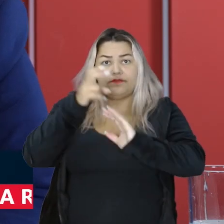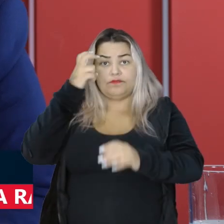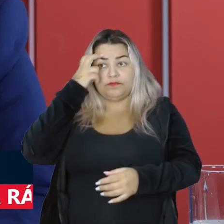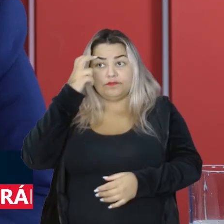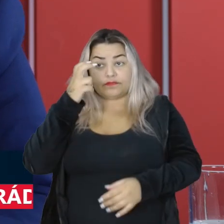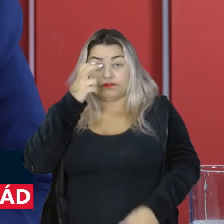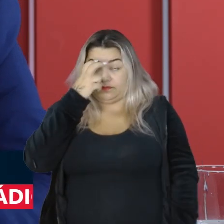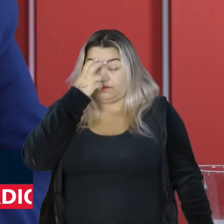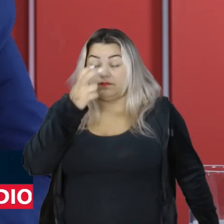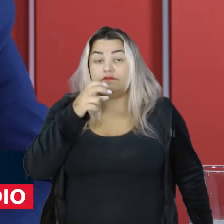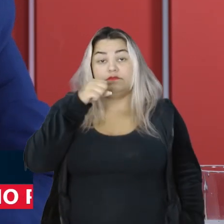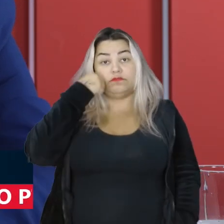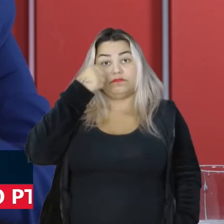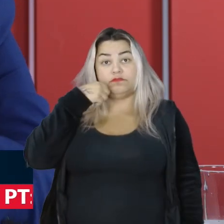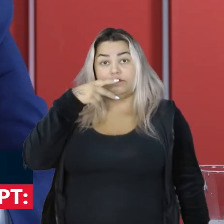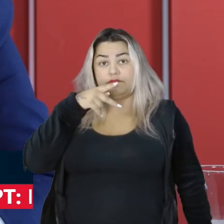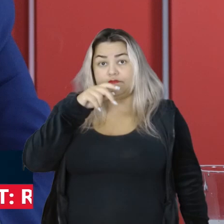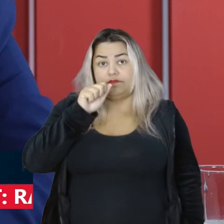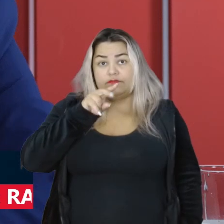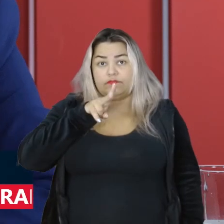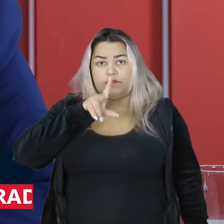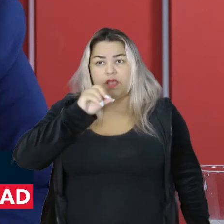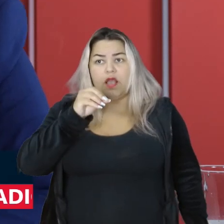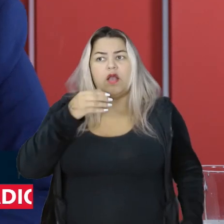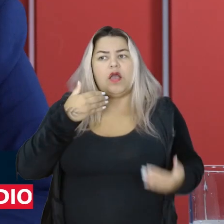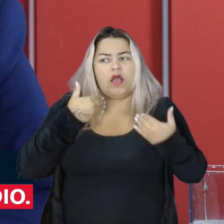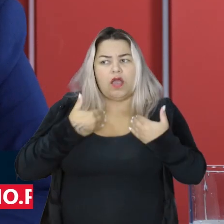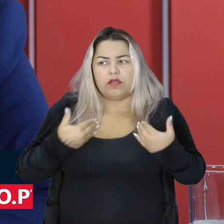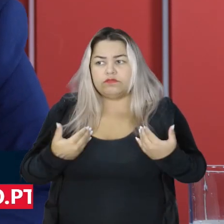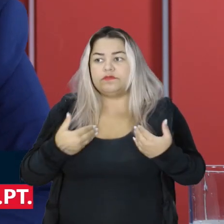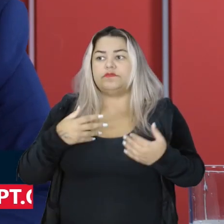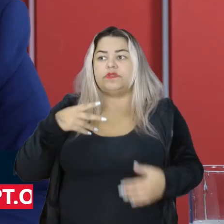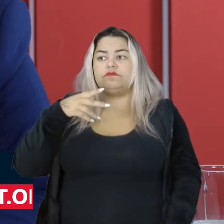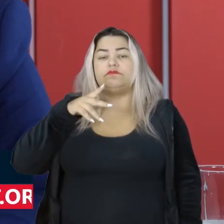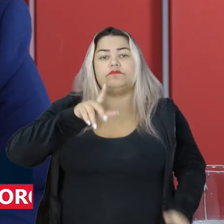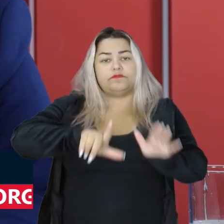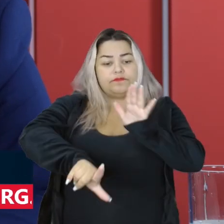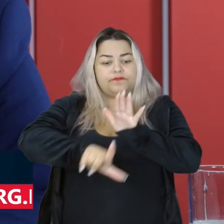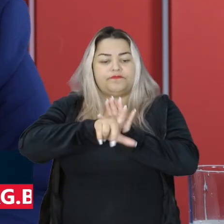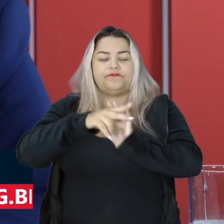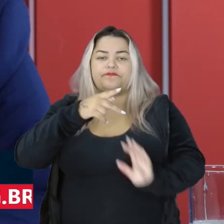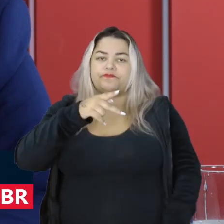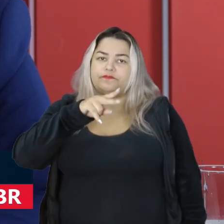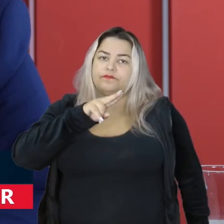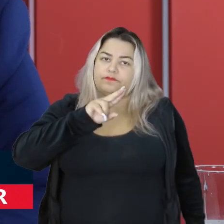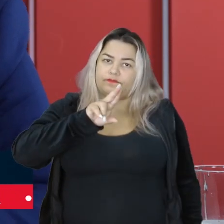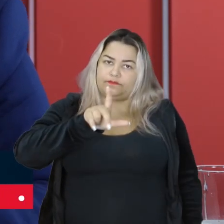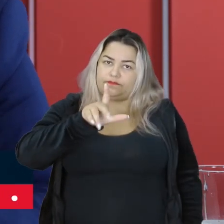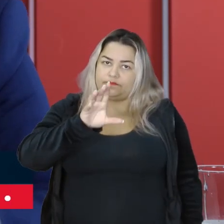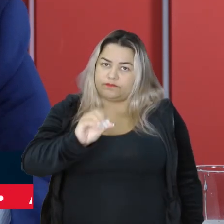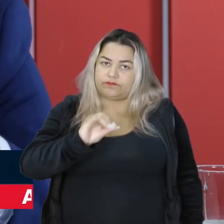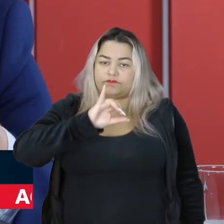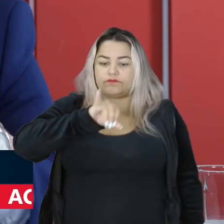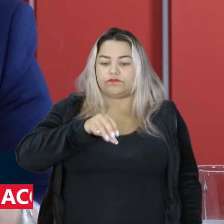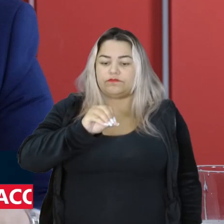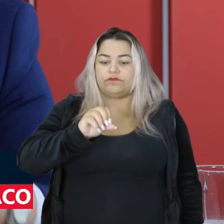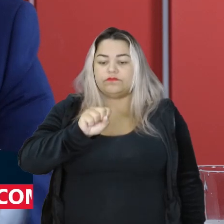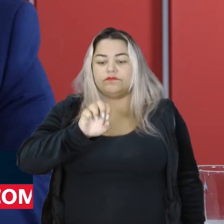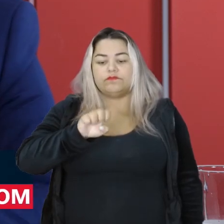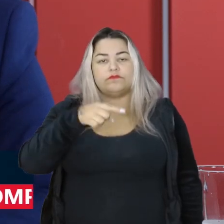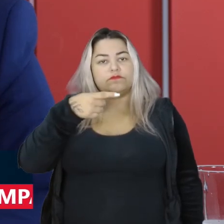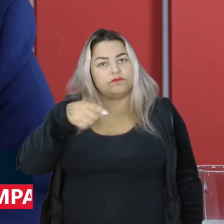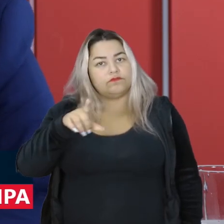Paulo Rocha foi um guerreiro incansável pela Lei Paulo Gustavo. O nosso deputado federal José Guimarães foi